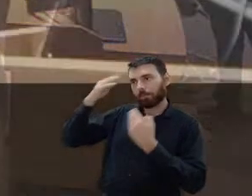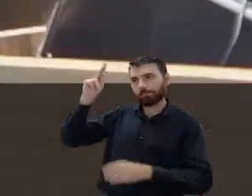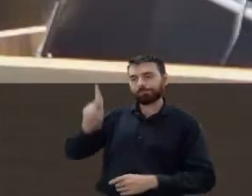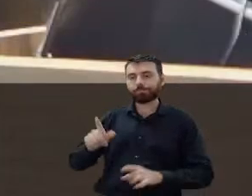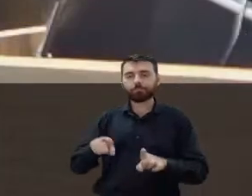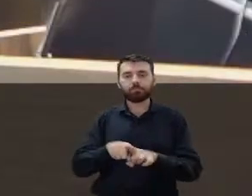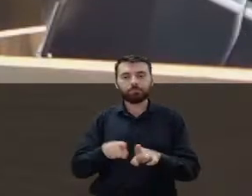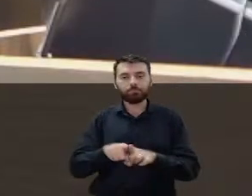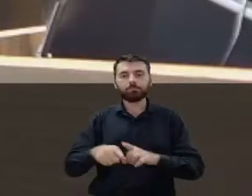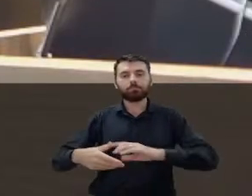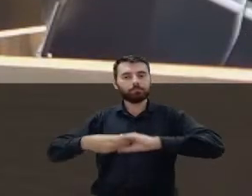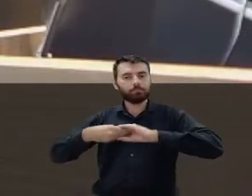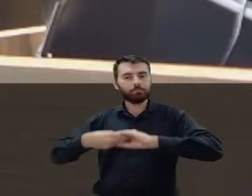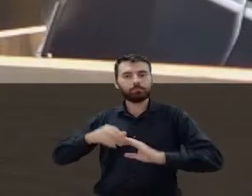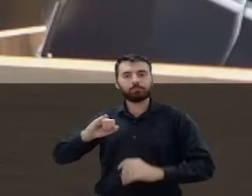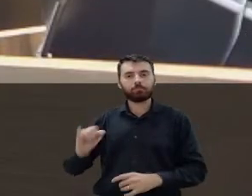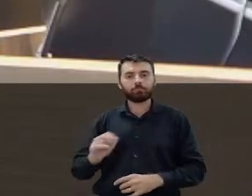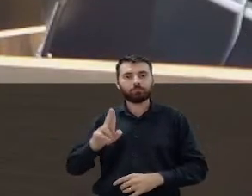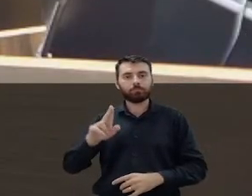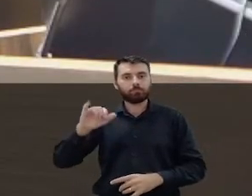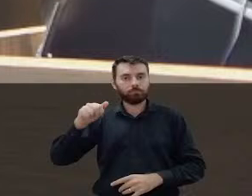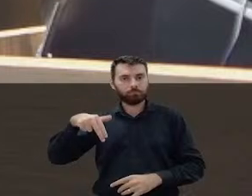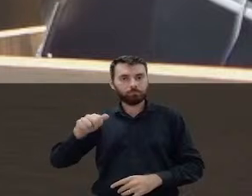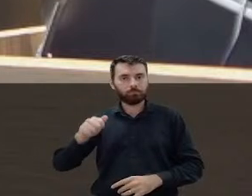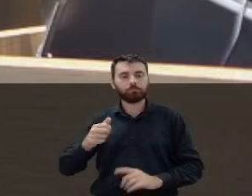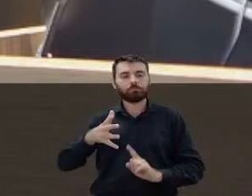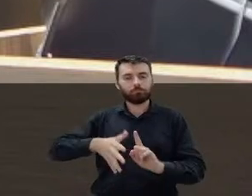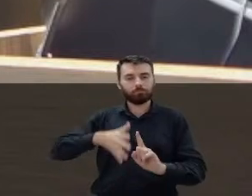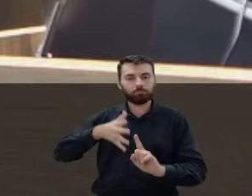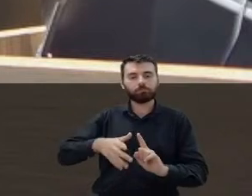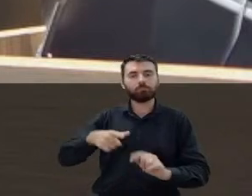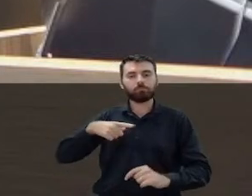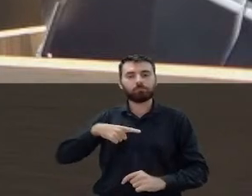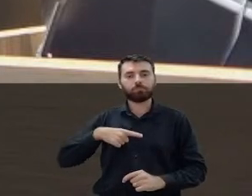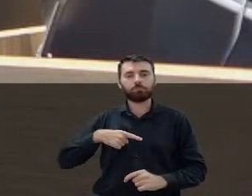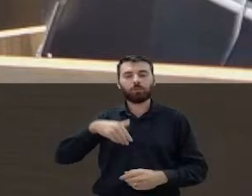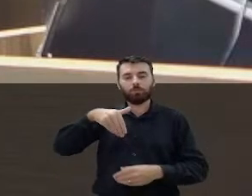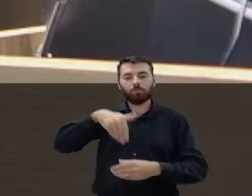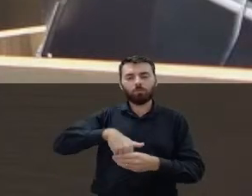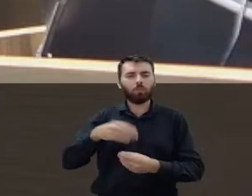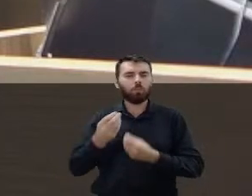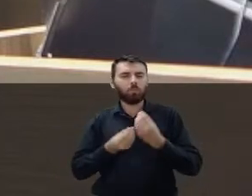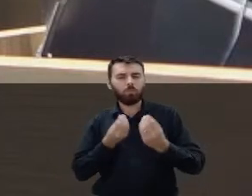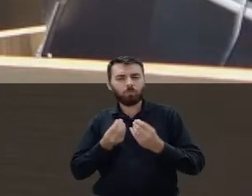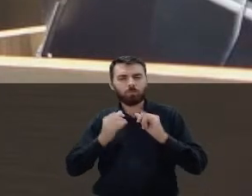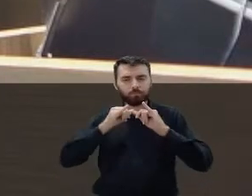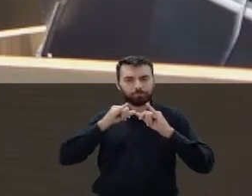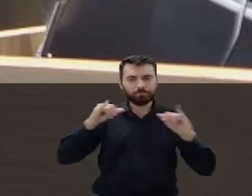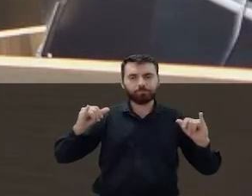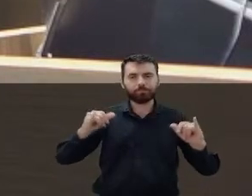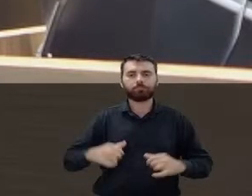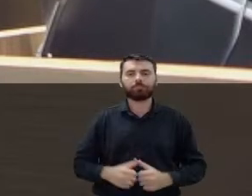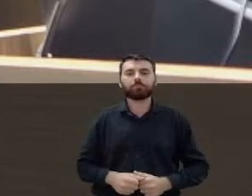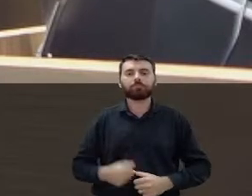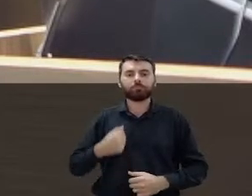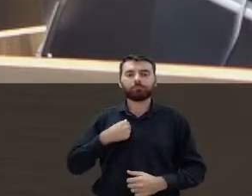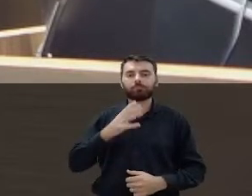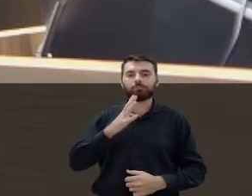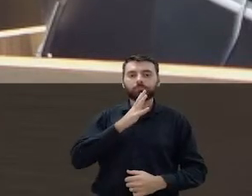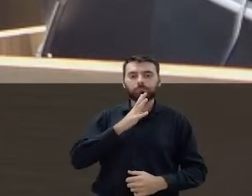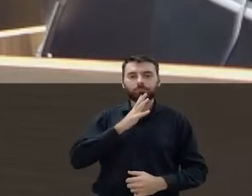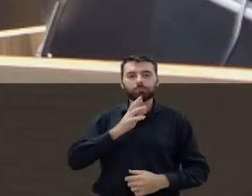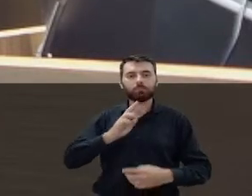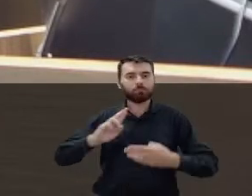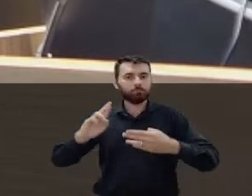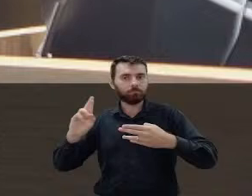Juliana Miró, que se inscreveu para a sustentação oral. Vou antecipar a nossa proposta de voto. Estou conhecendo aqui integralmente